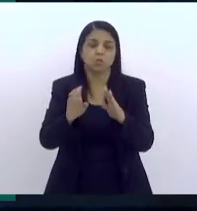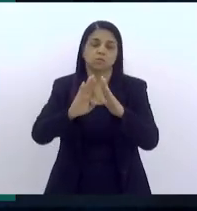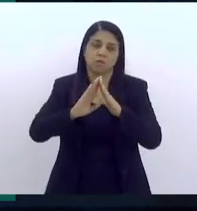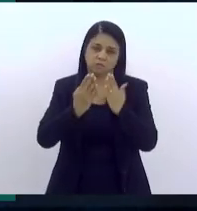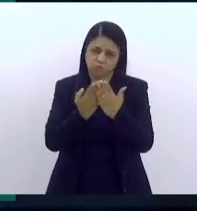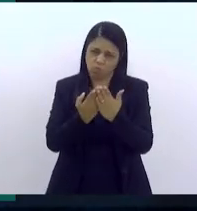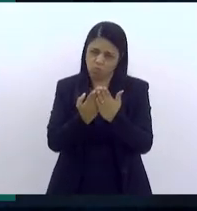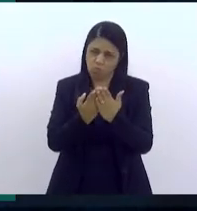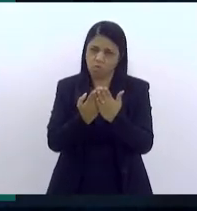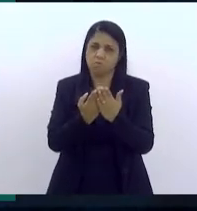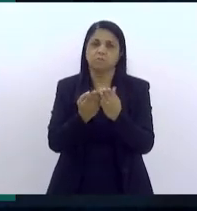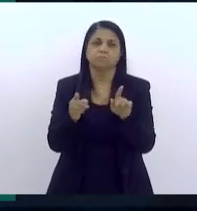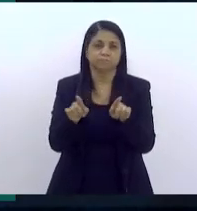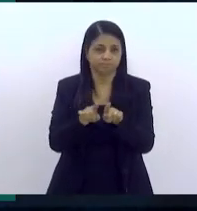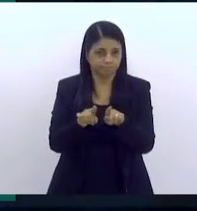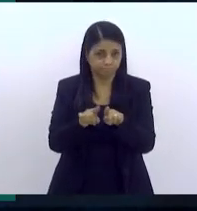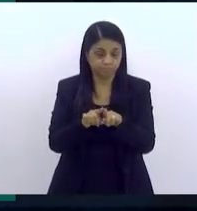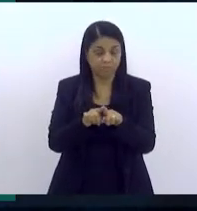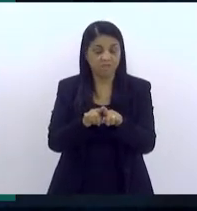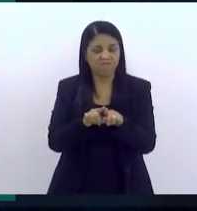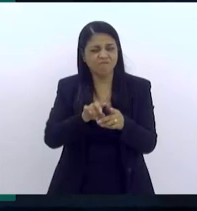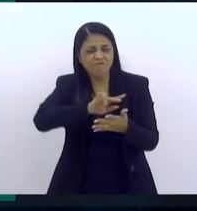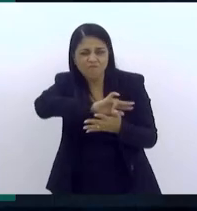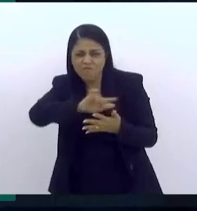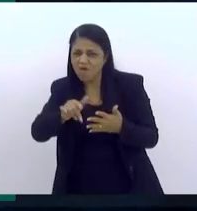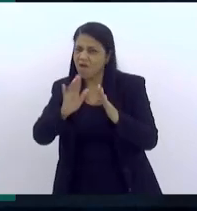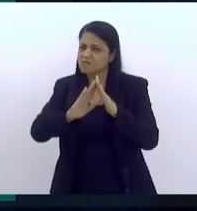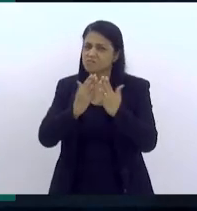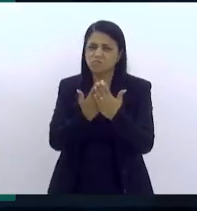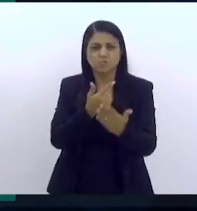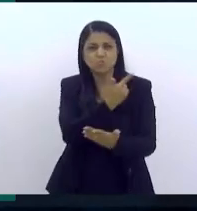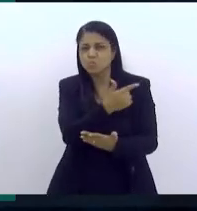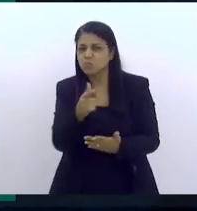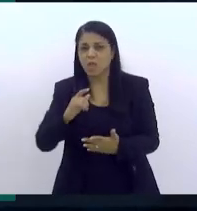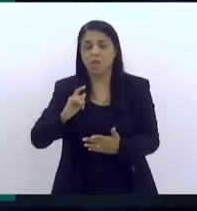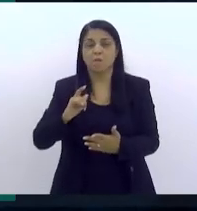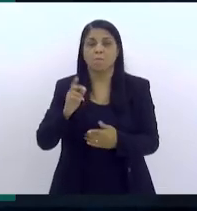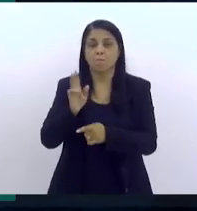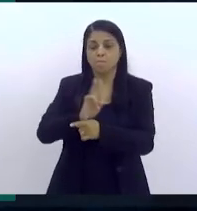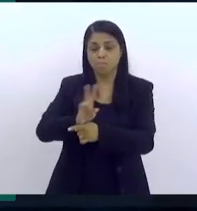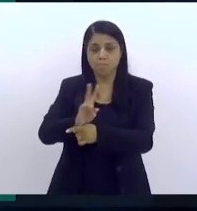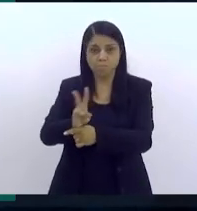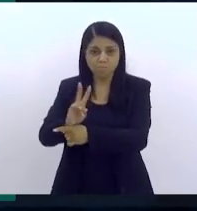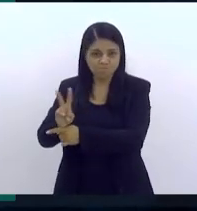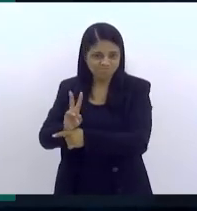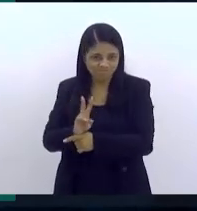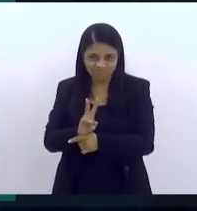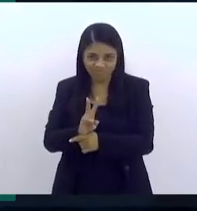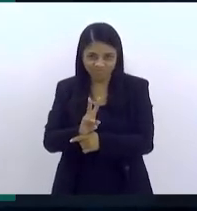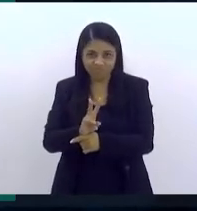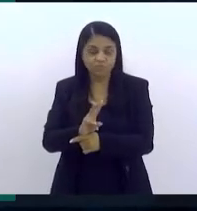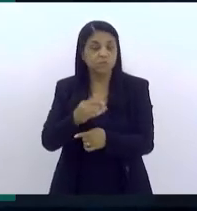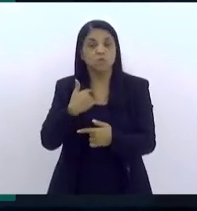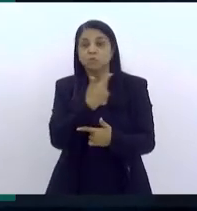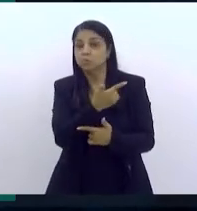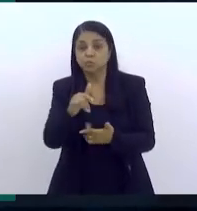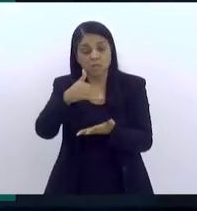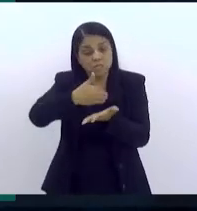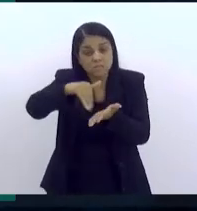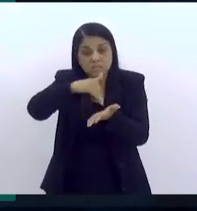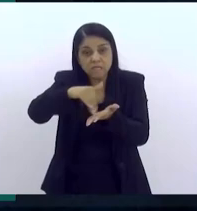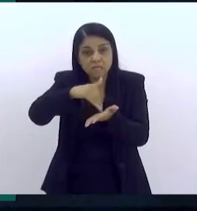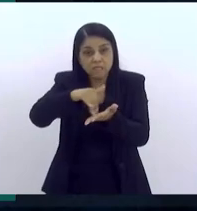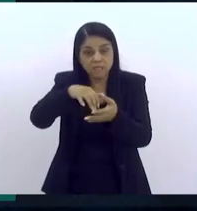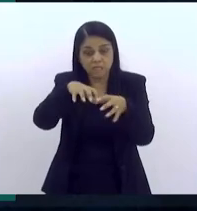e que muitas pessoas escolas às vezes não tem um porteiro não tem uma uma secretaria que seja